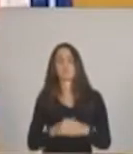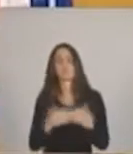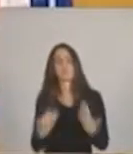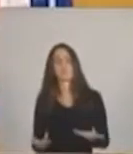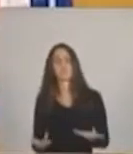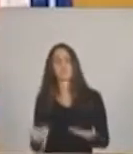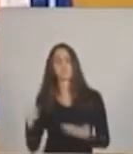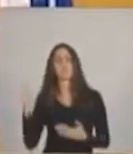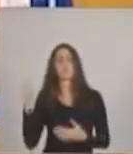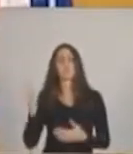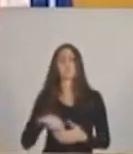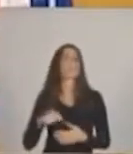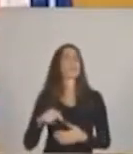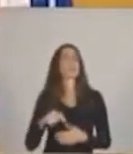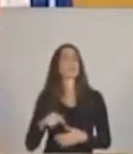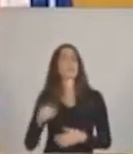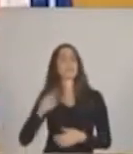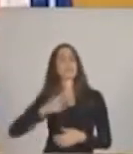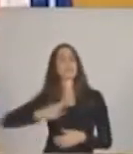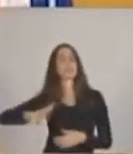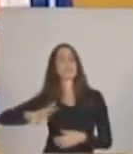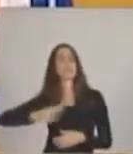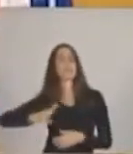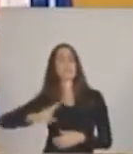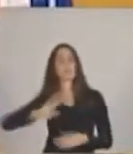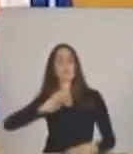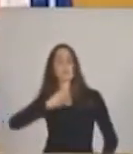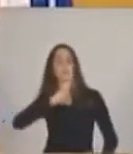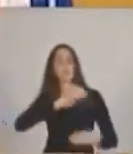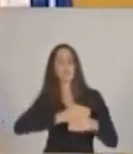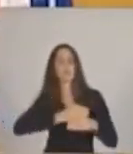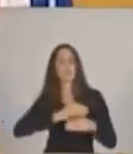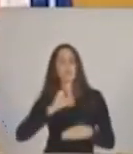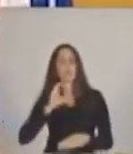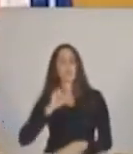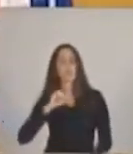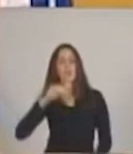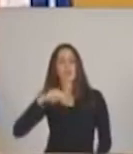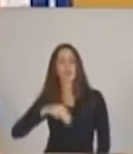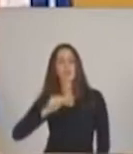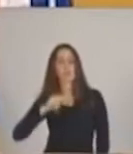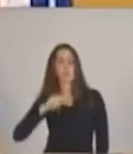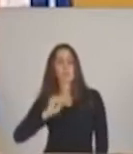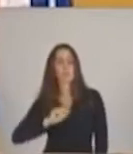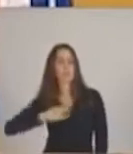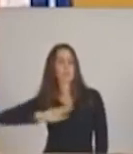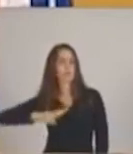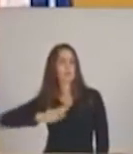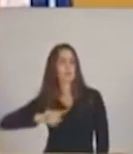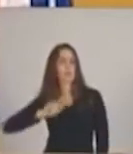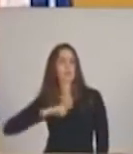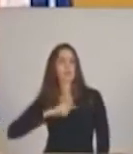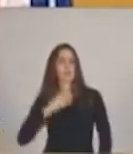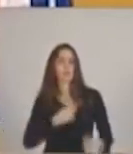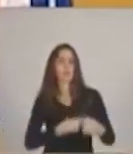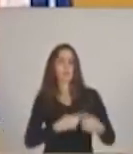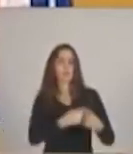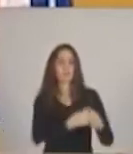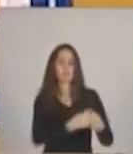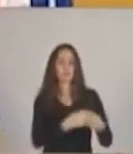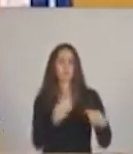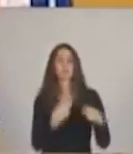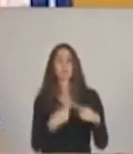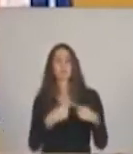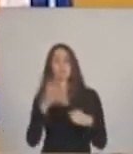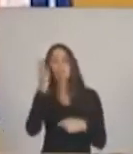casa não quer a extinção de comarca e os municípios ameaçados também não querem a extinção de comarcas porque